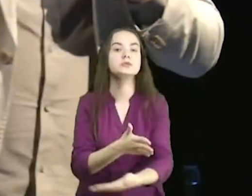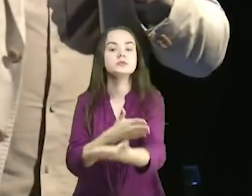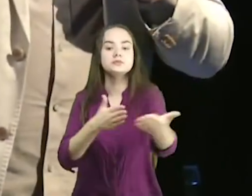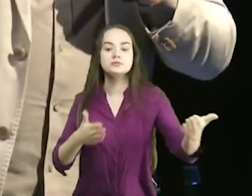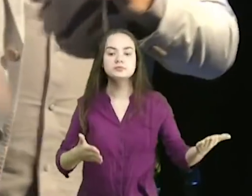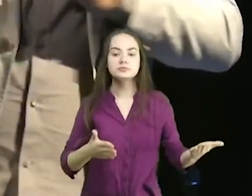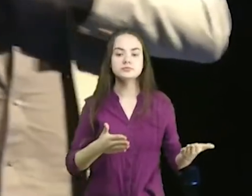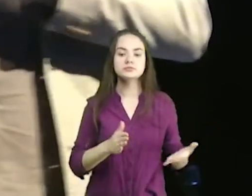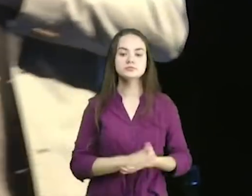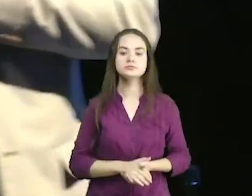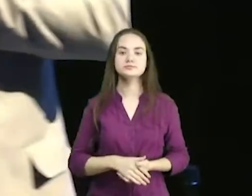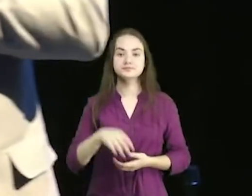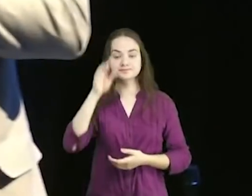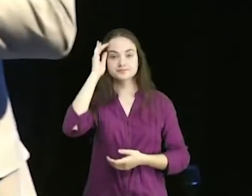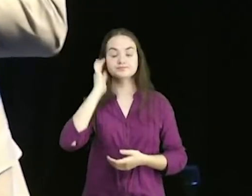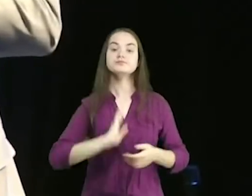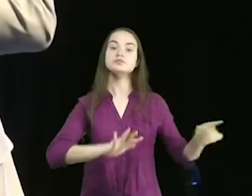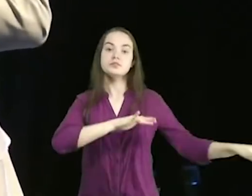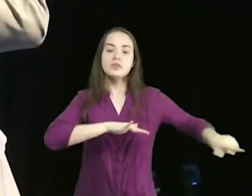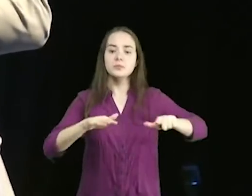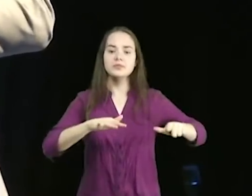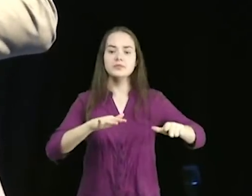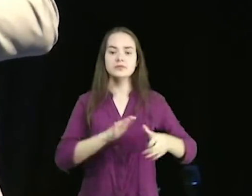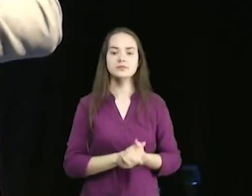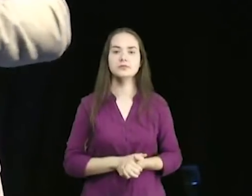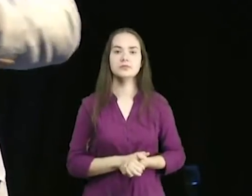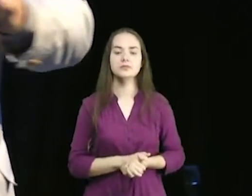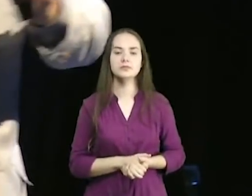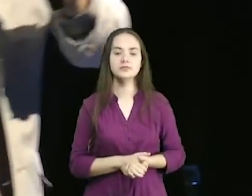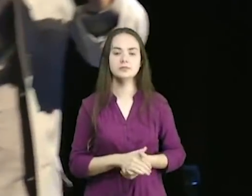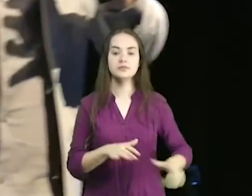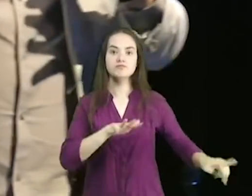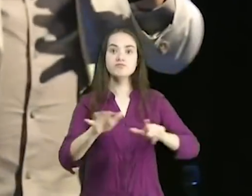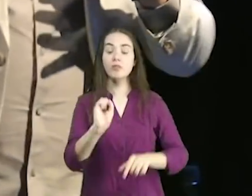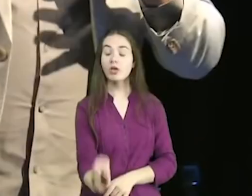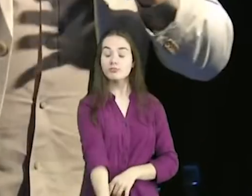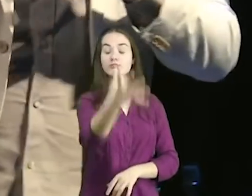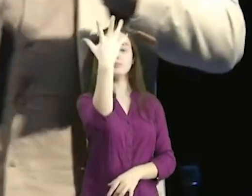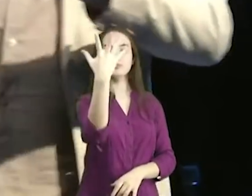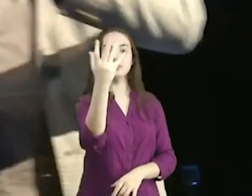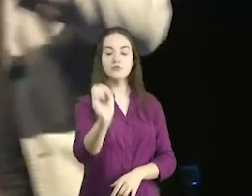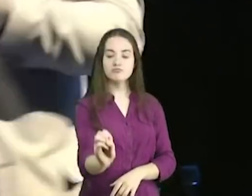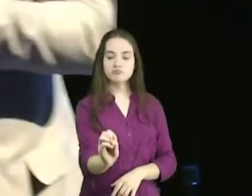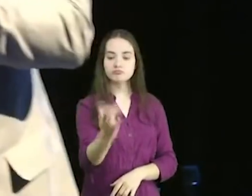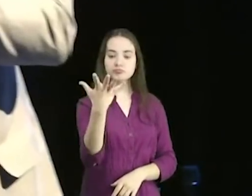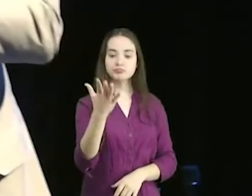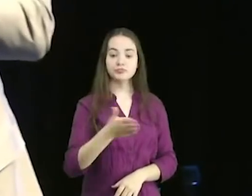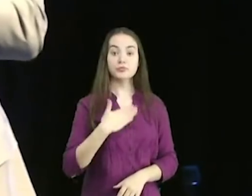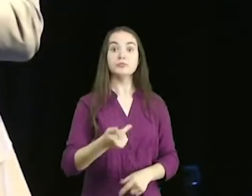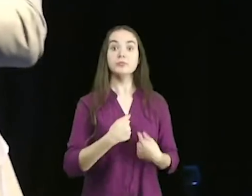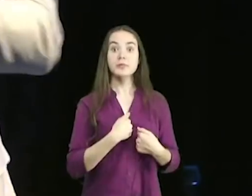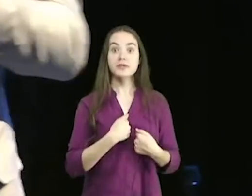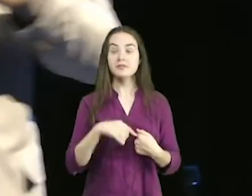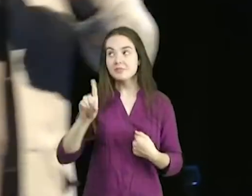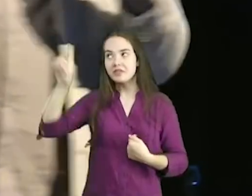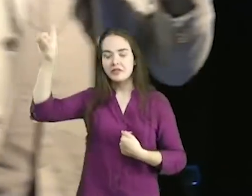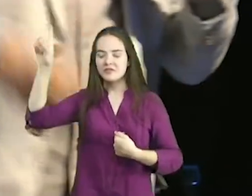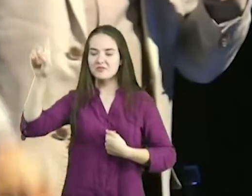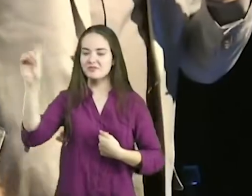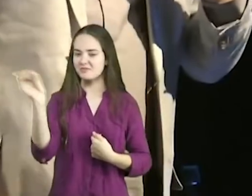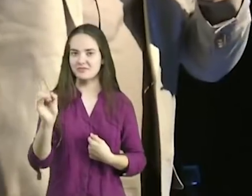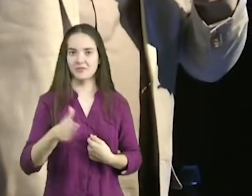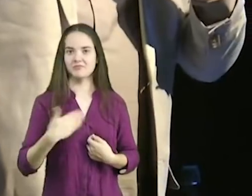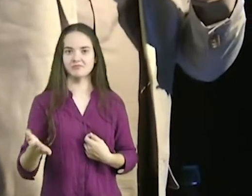você. Aí numa semana, foi um acaso, gente, foi por acaso. Por acaso para mim, mas para Deus